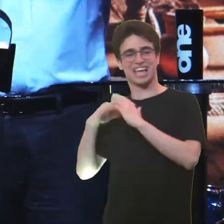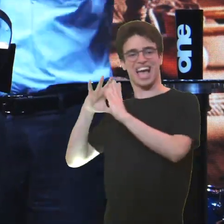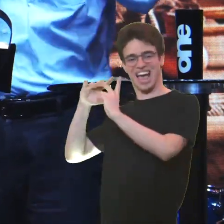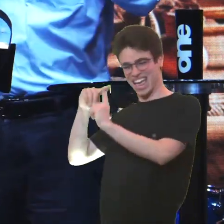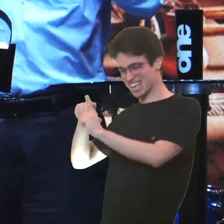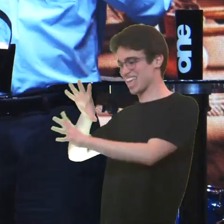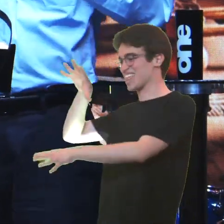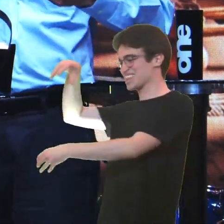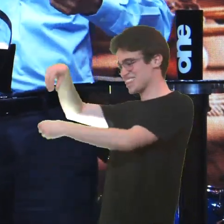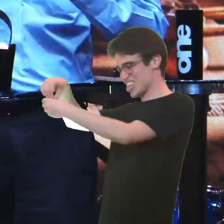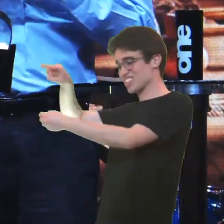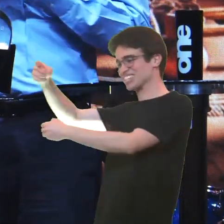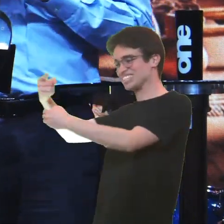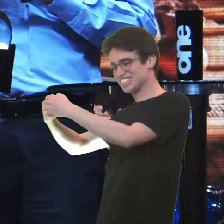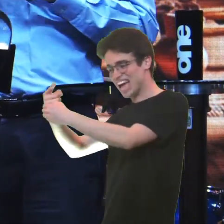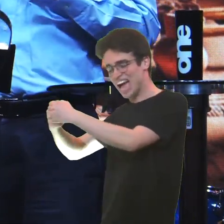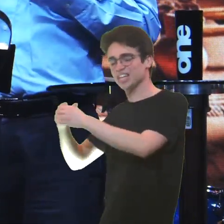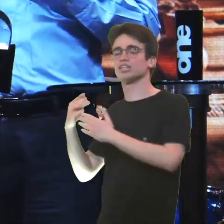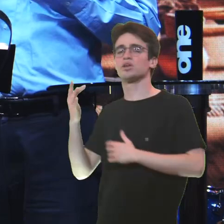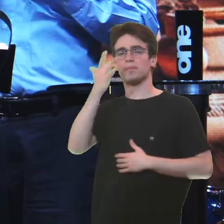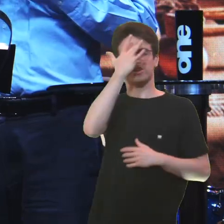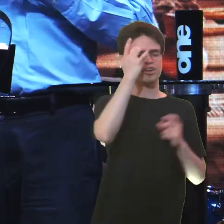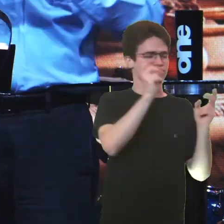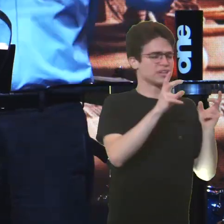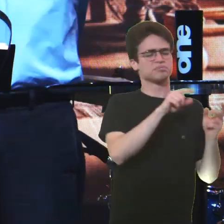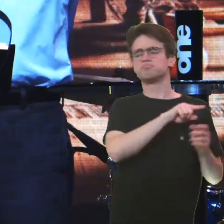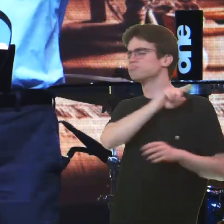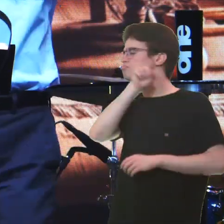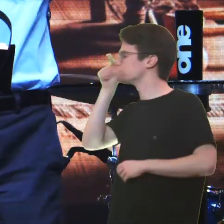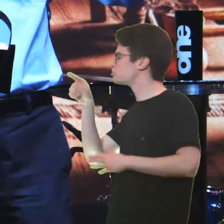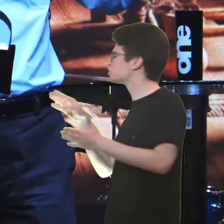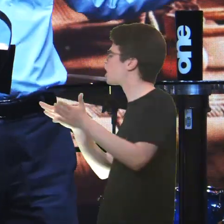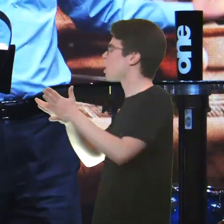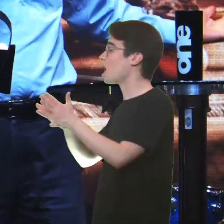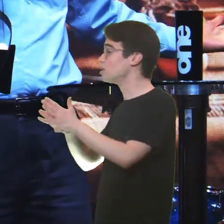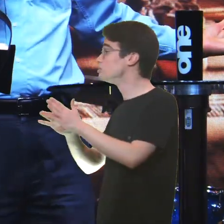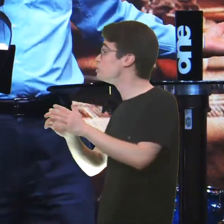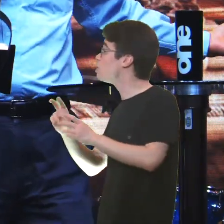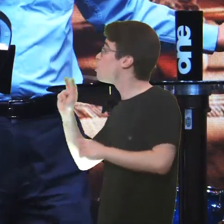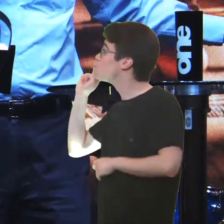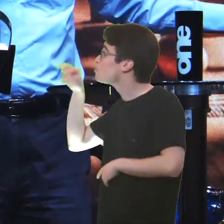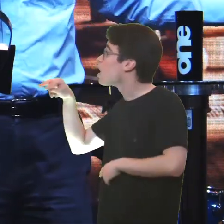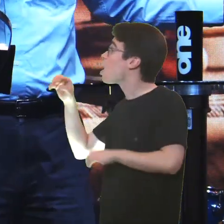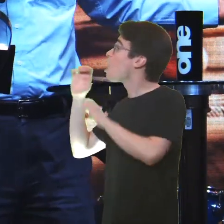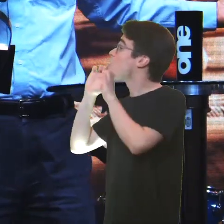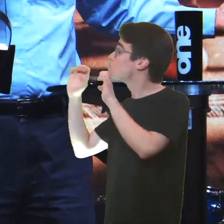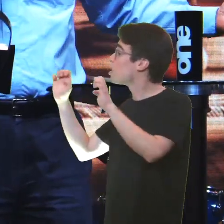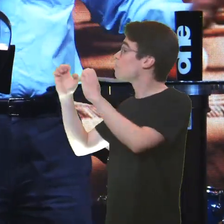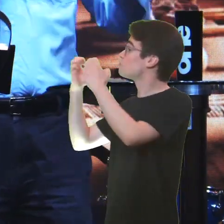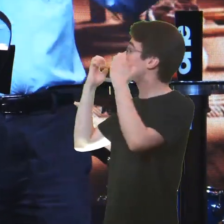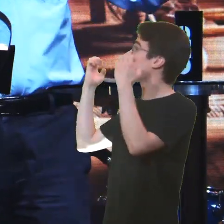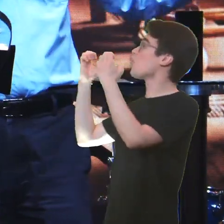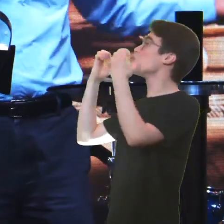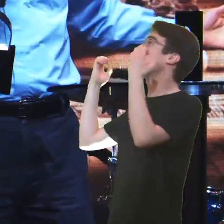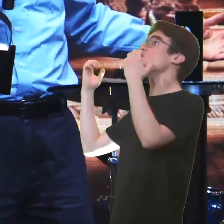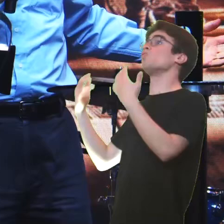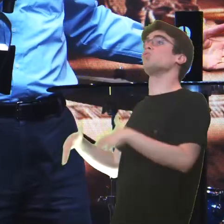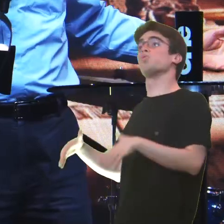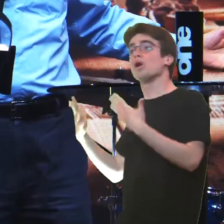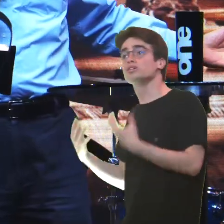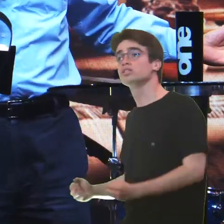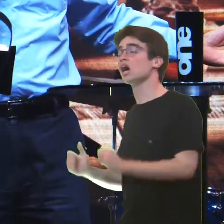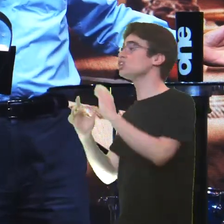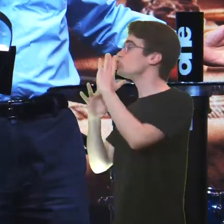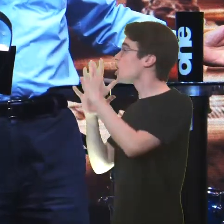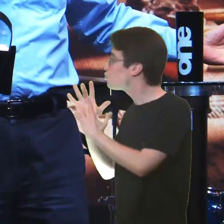ellos escuchaban del eles evangelio. ouviam do evangelho Y cuando volvían a sus e quando aldeas, voltavam às suas aldeias, llevaban el